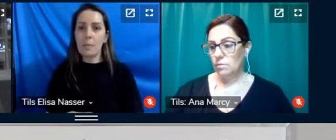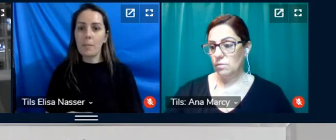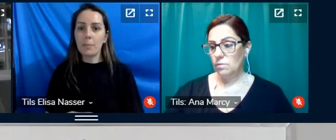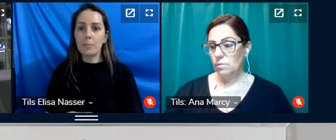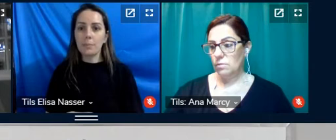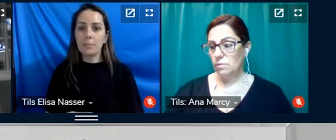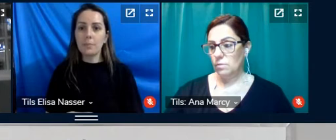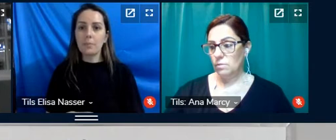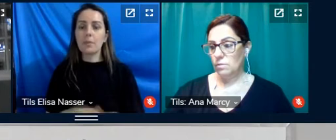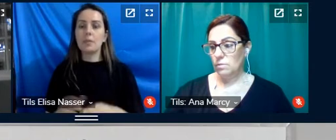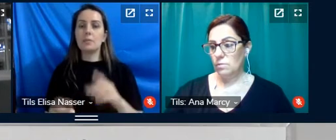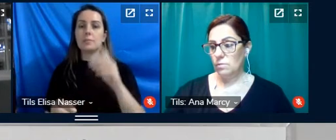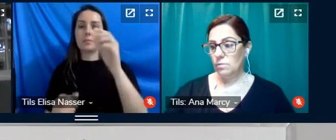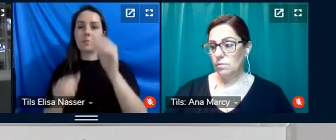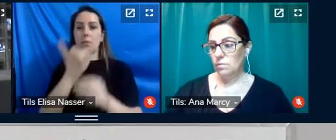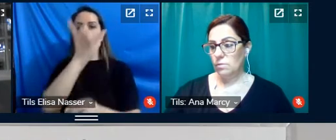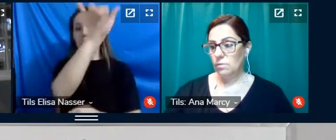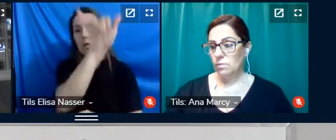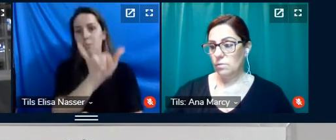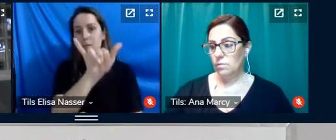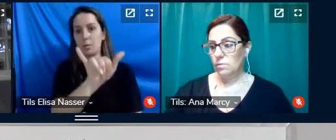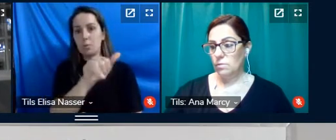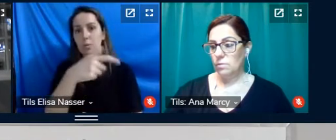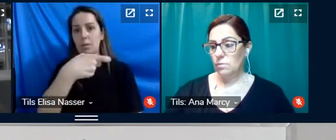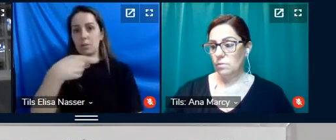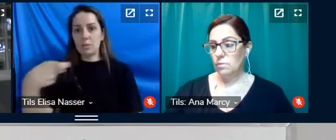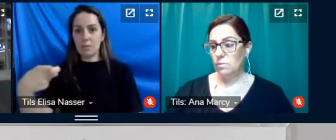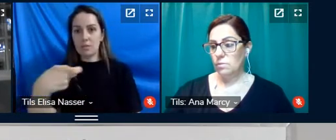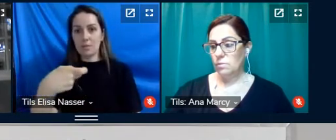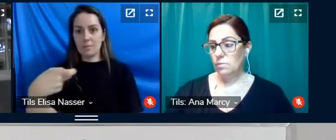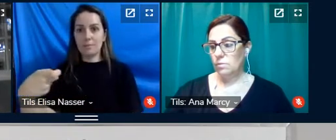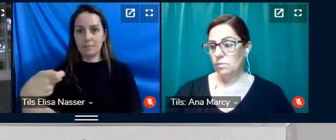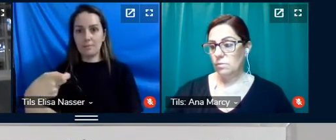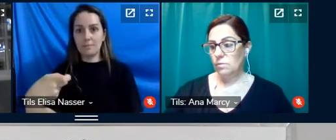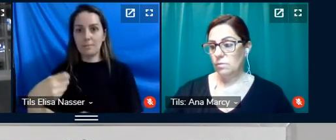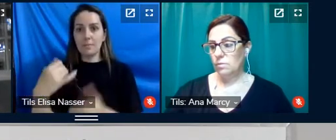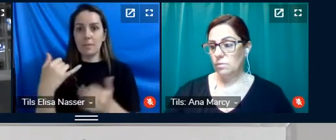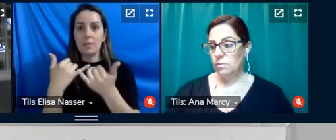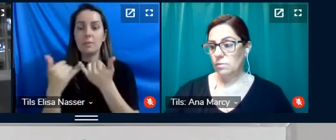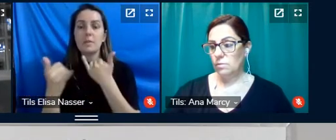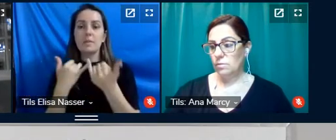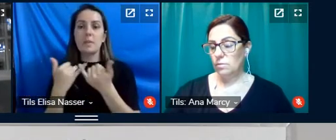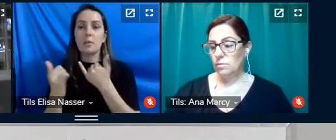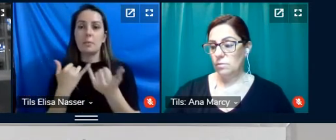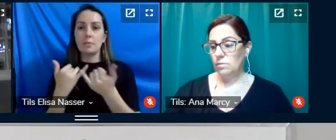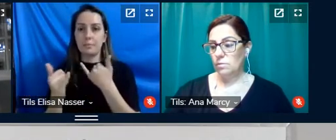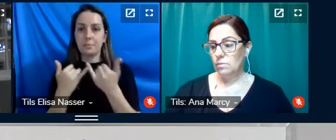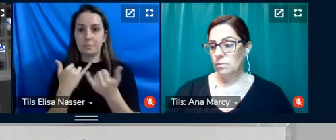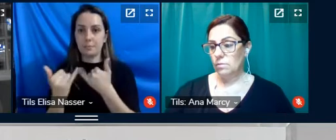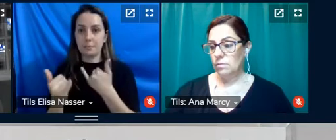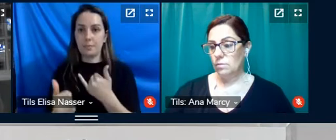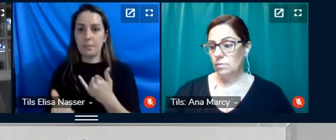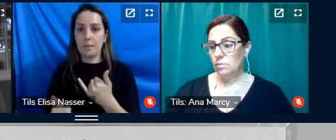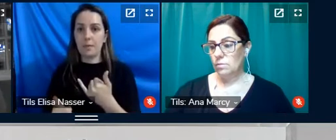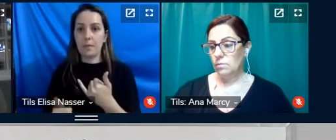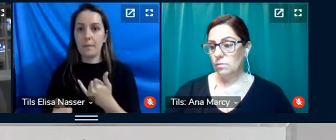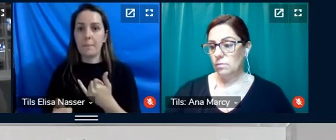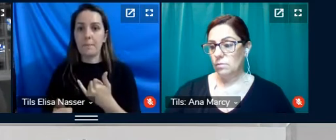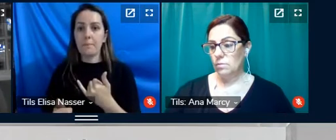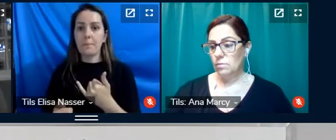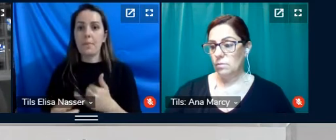no eixo cartesiano. Então vamos colocar um exemplo aqui. Vamos fazer um exemplo. Vamos supor